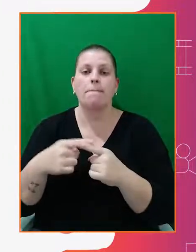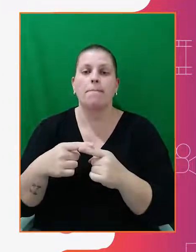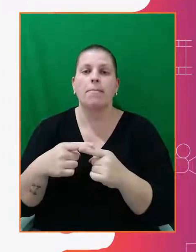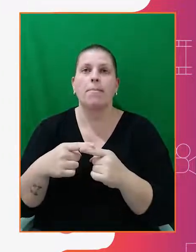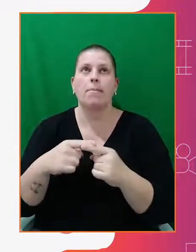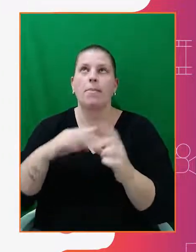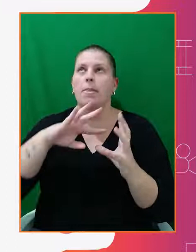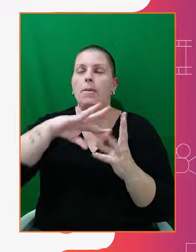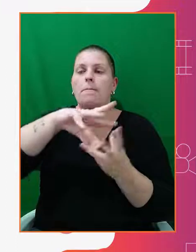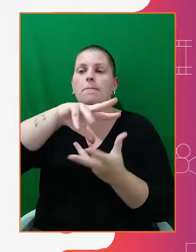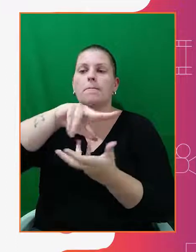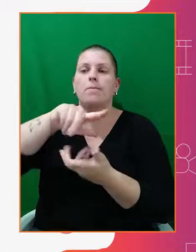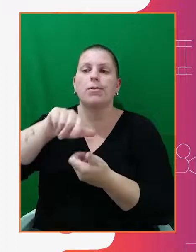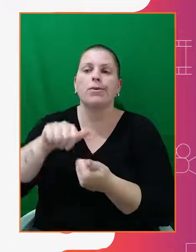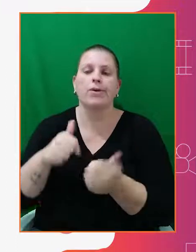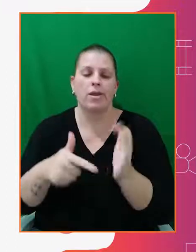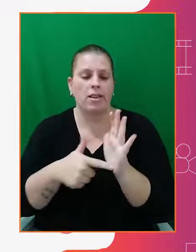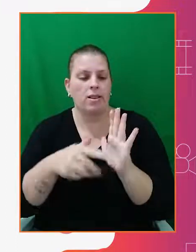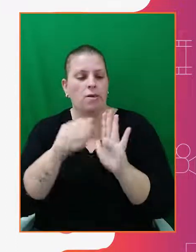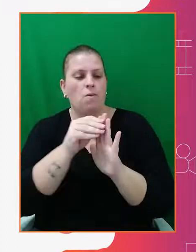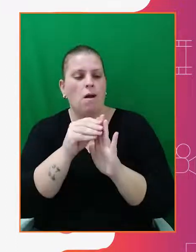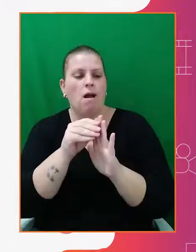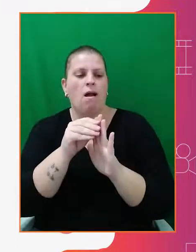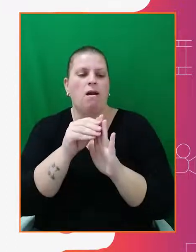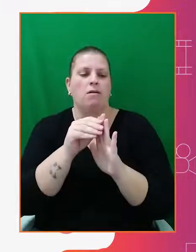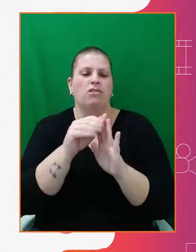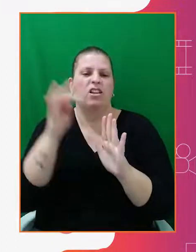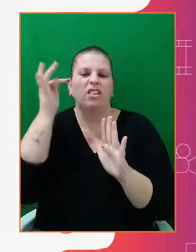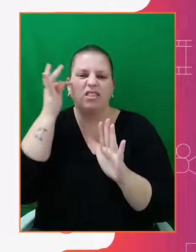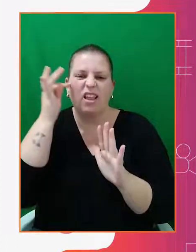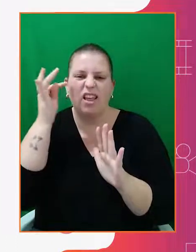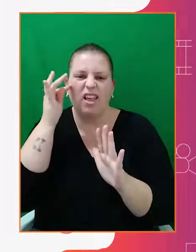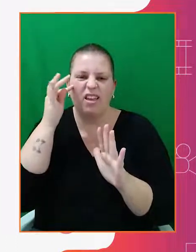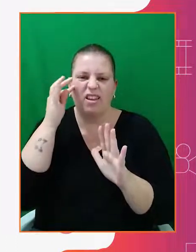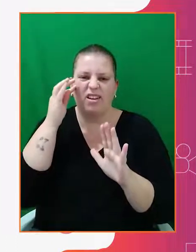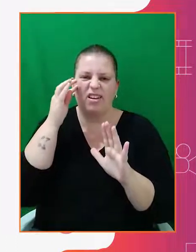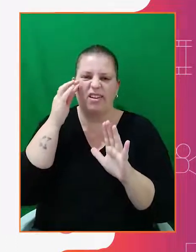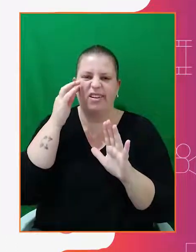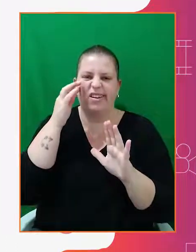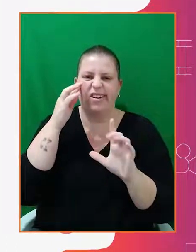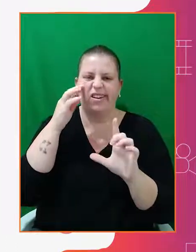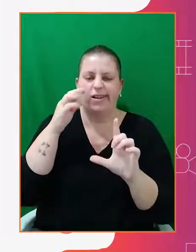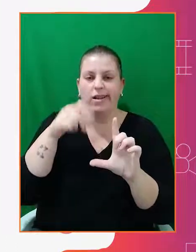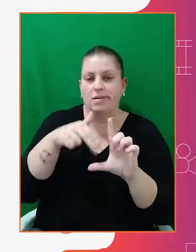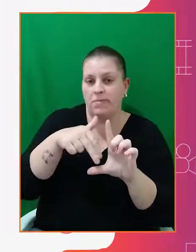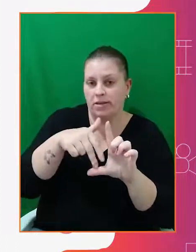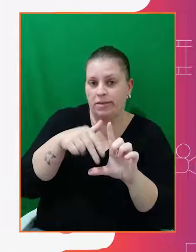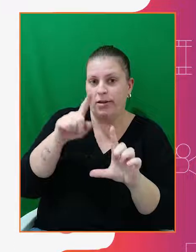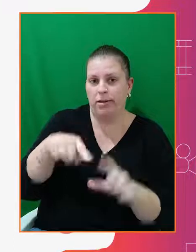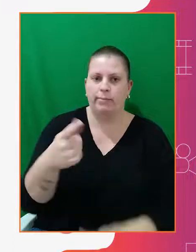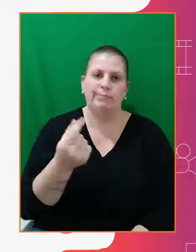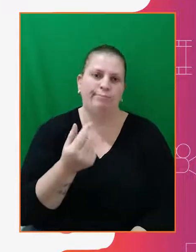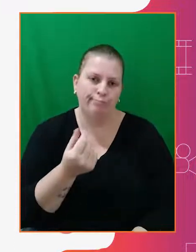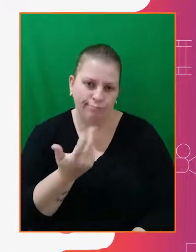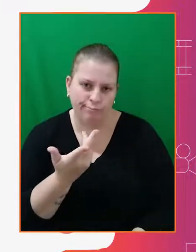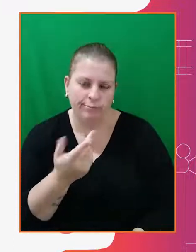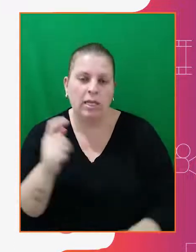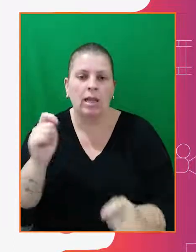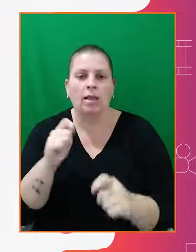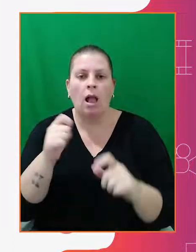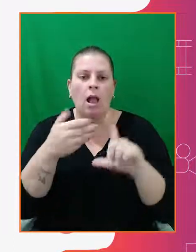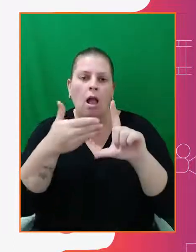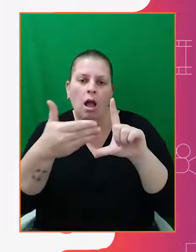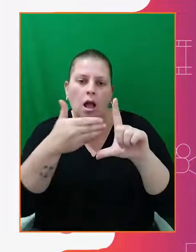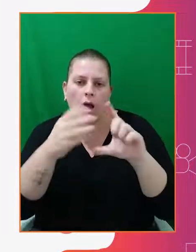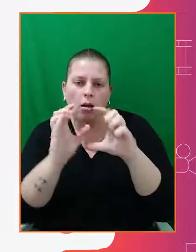principal impositivo do mundo da linguagem audiovisual sem ser a de animação, que é o dinheiro, né? Na animação a gente pode